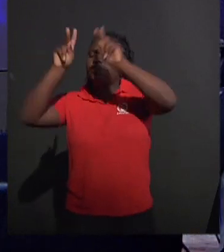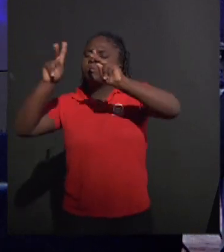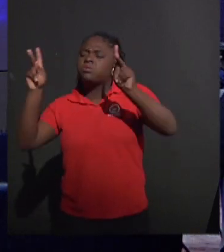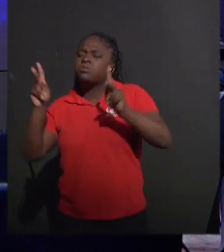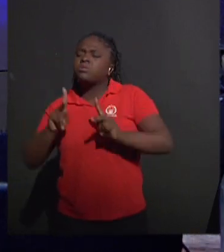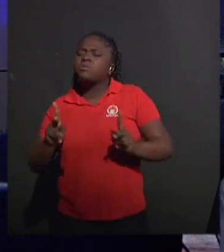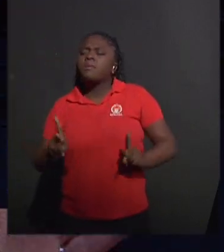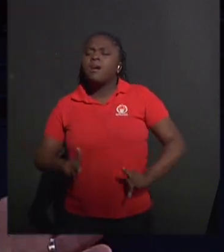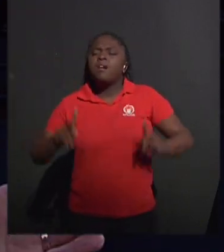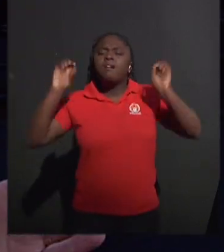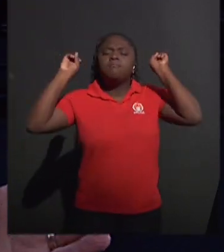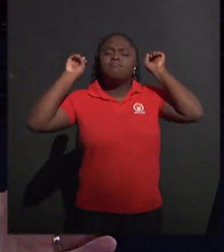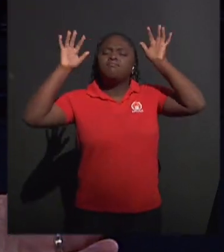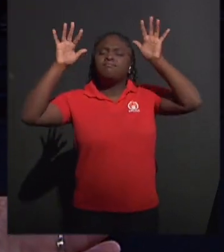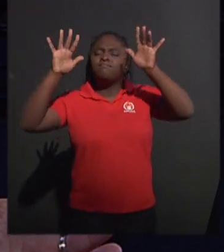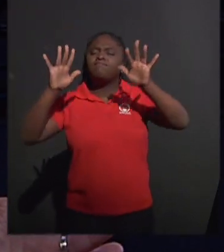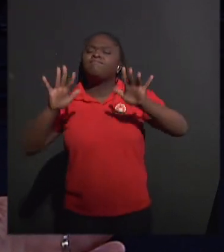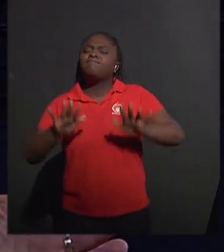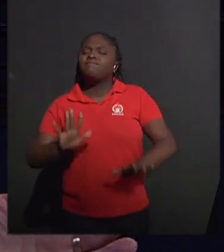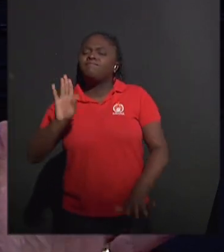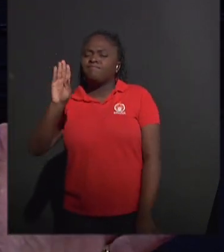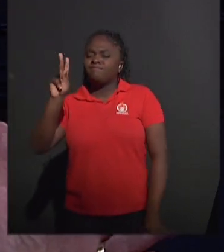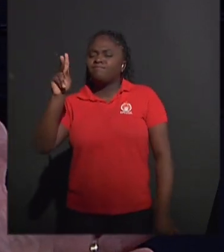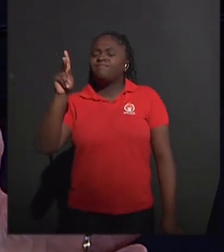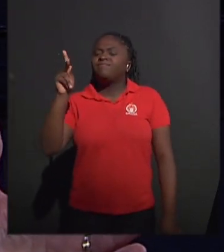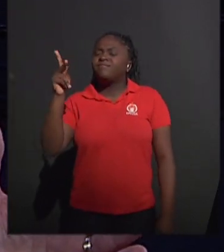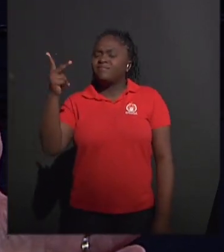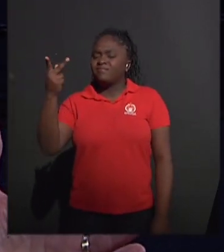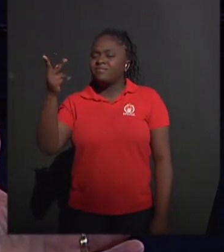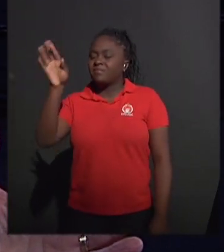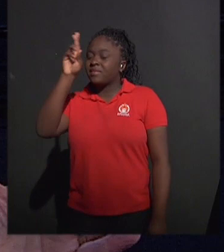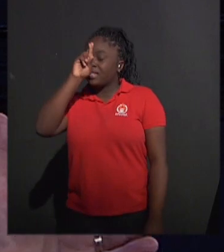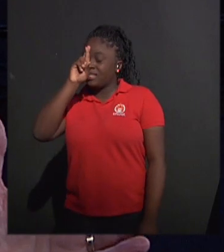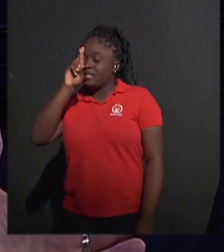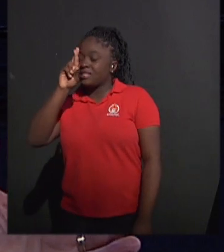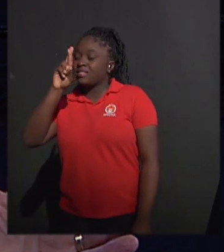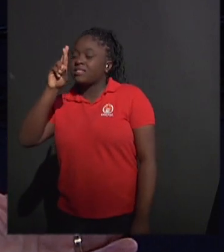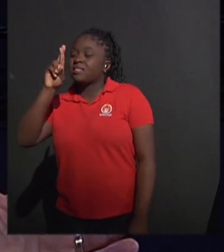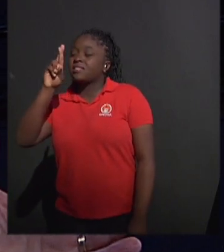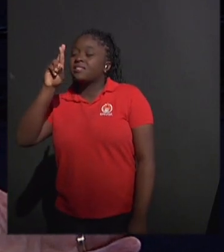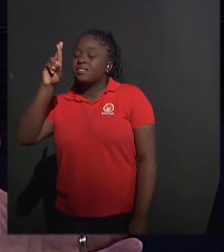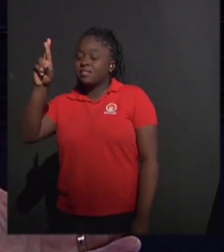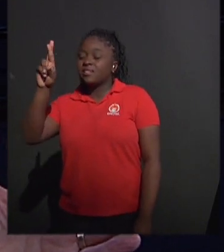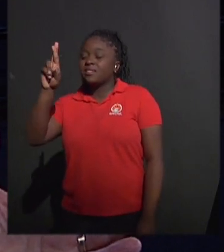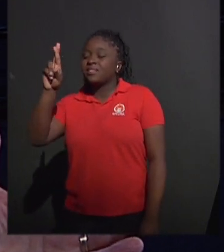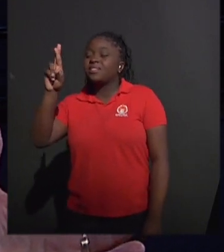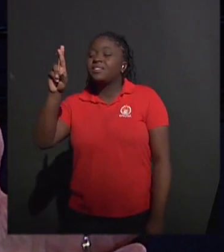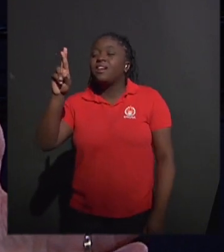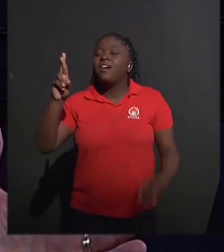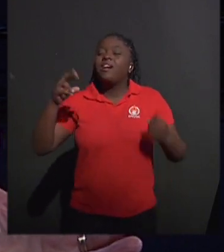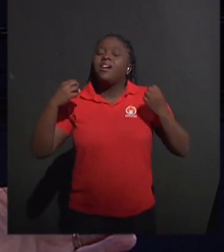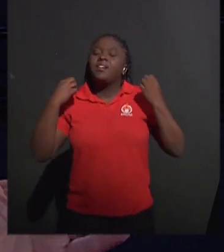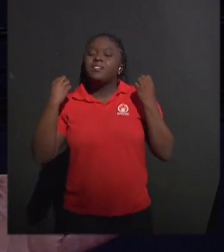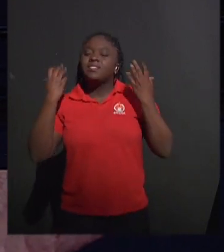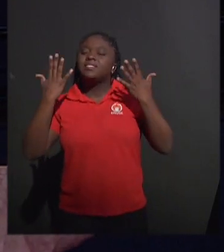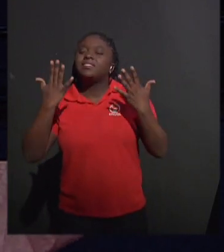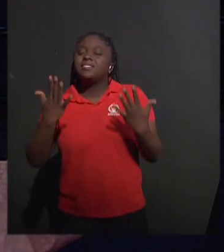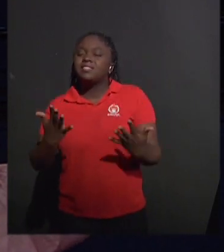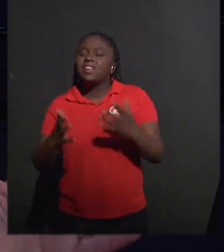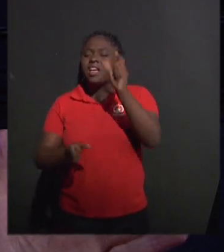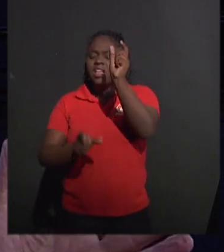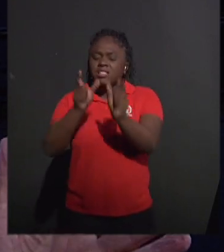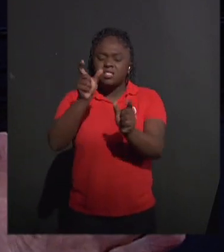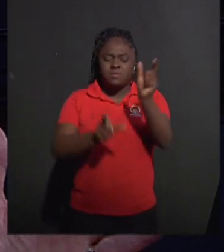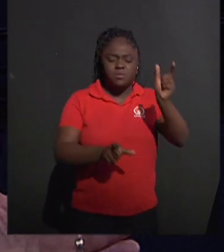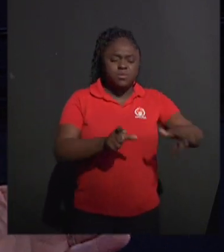possa reinar em Belo Horizonte. Para isto, Senhor, tome em Tuas mãos aqueles, ó Pai, que estão numa